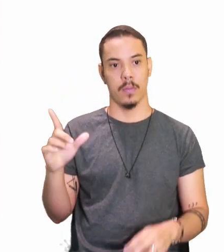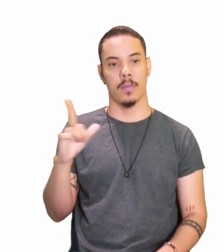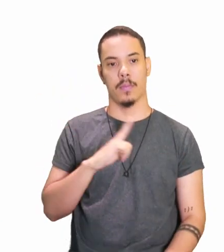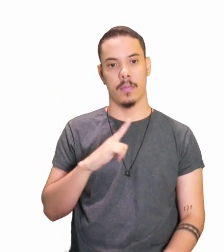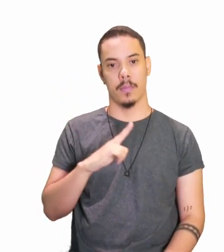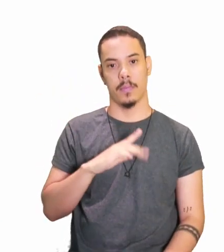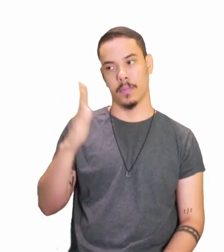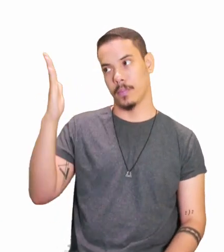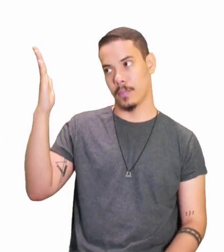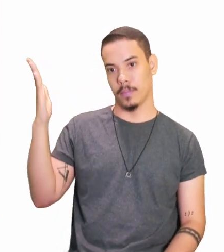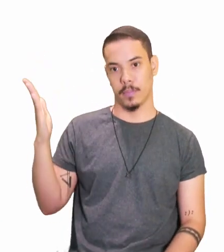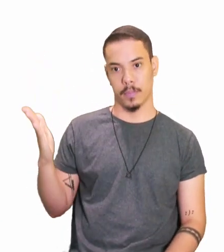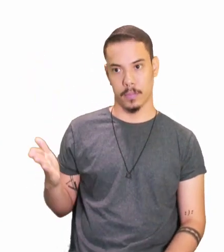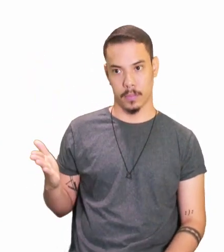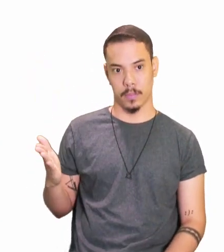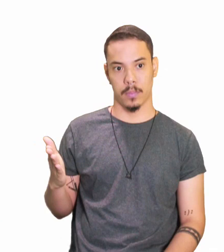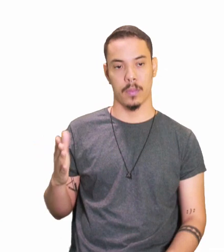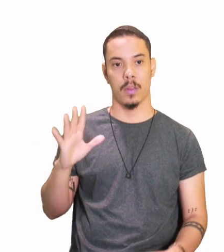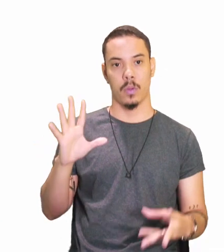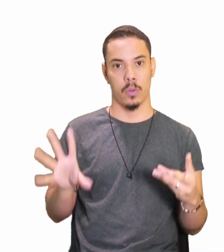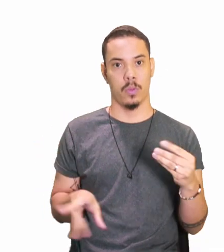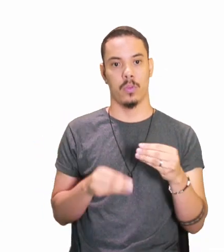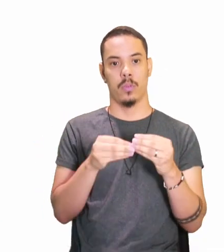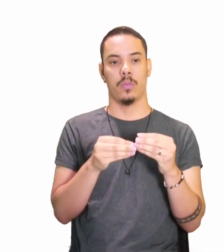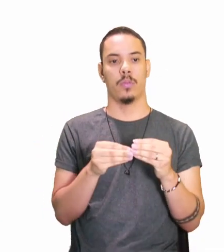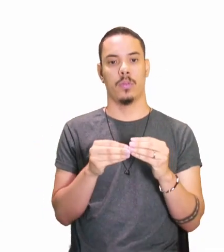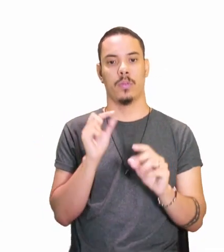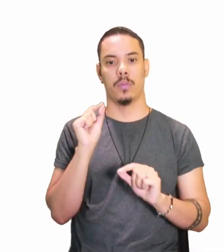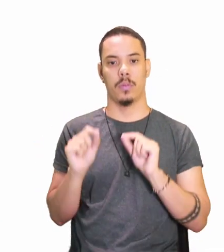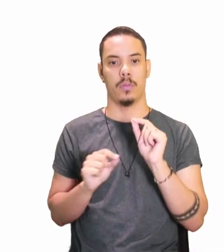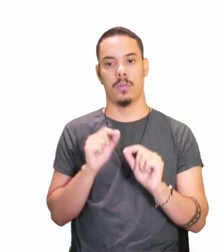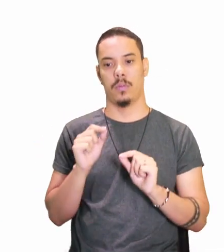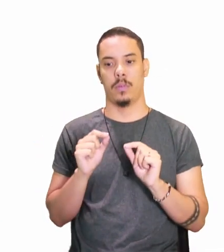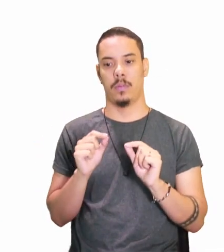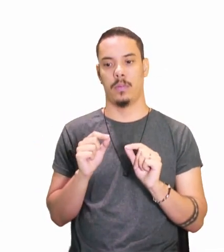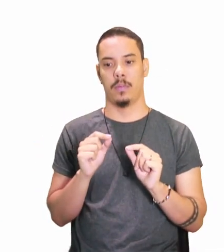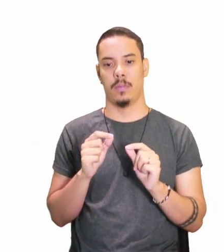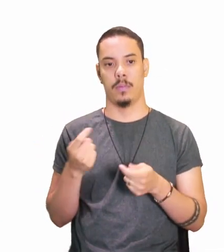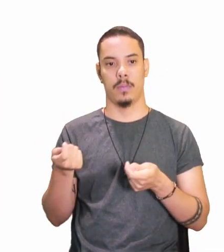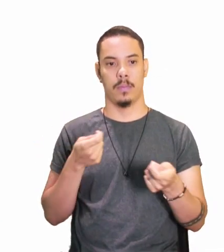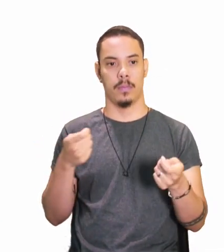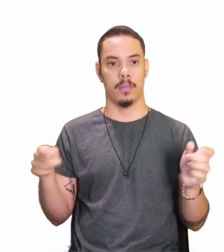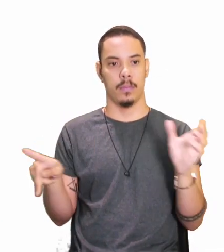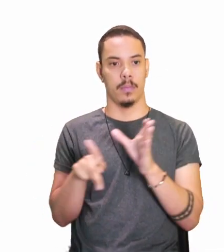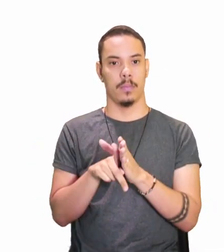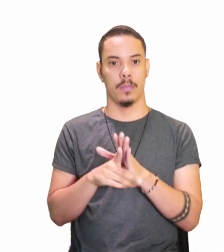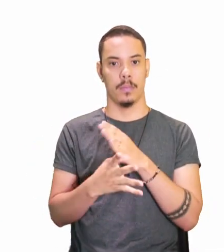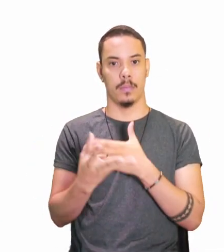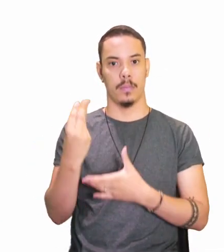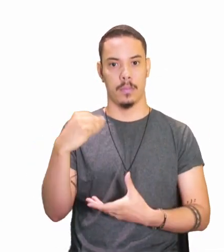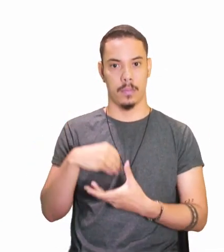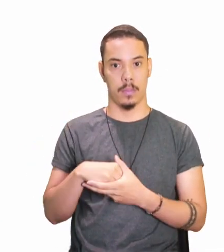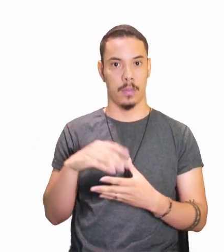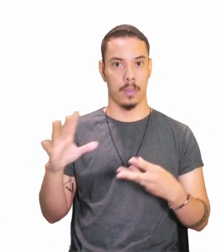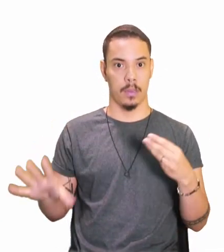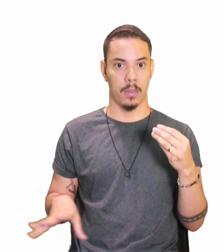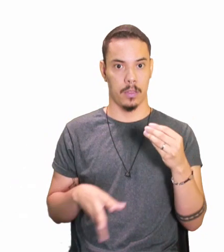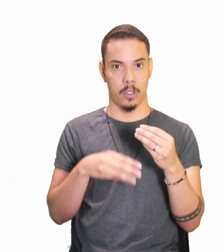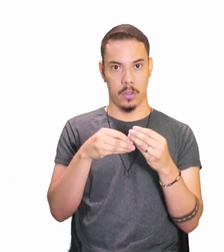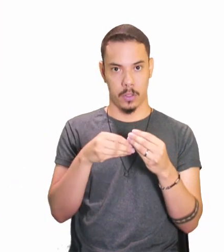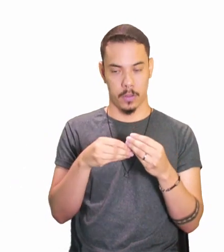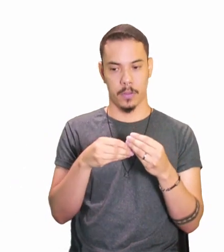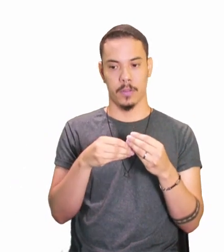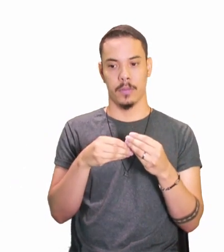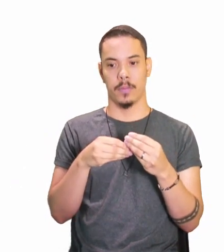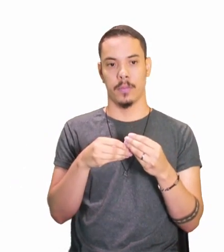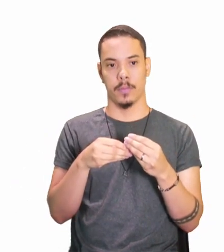classificação das orações ou das conjunções, o quê? Coordenadas. Temos as aditivas, tá